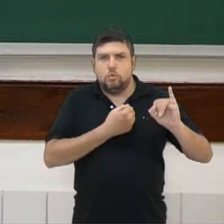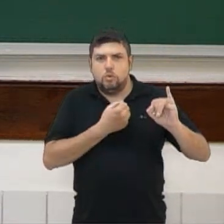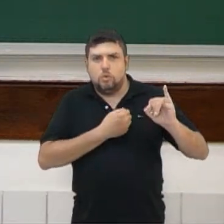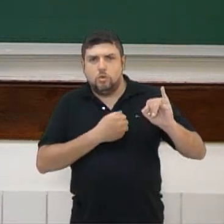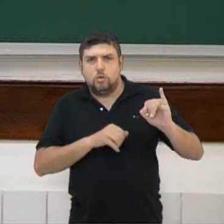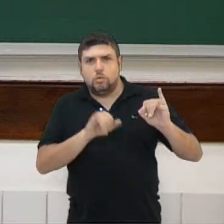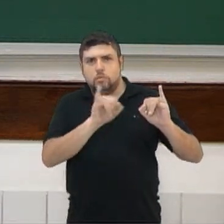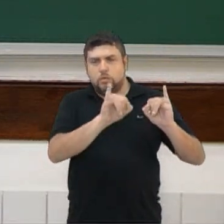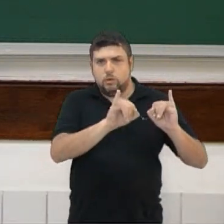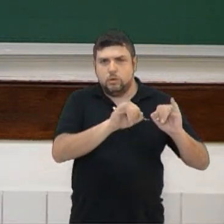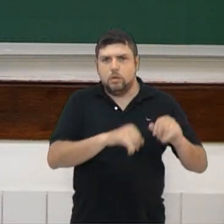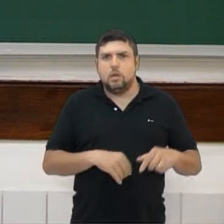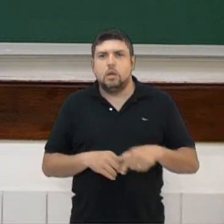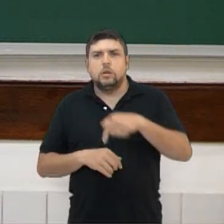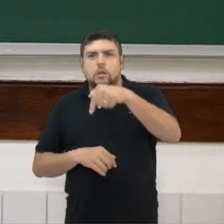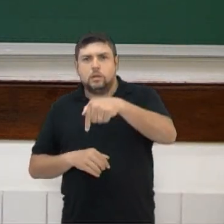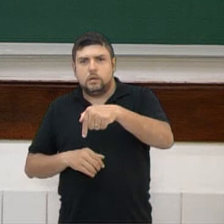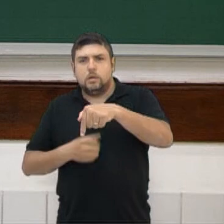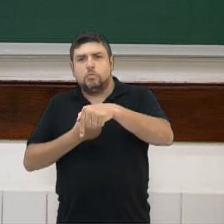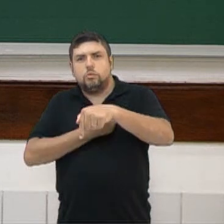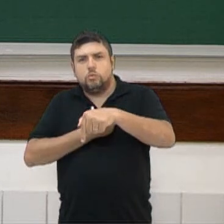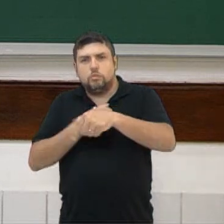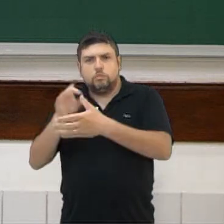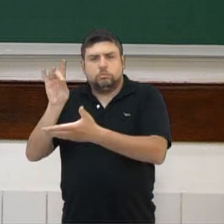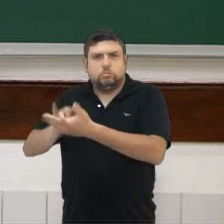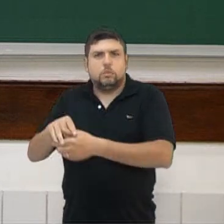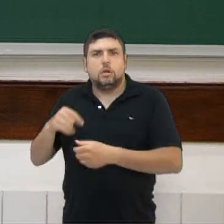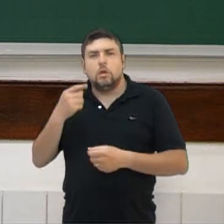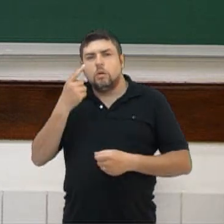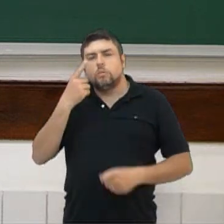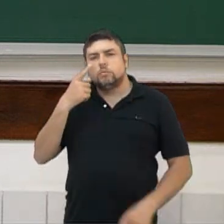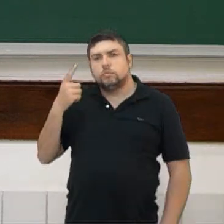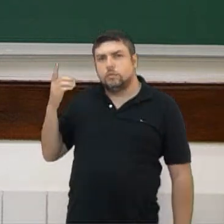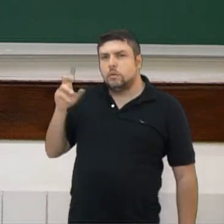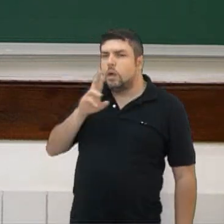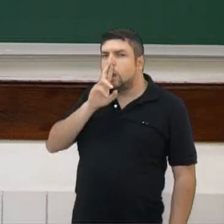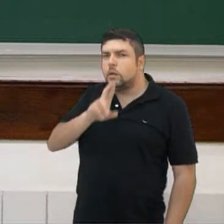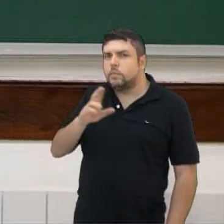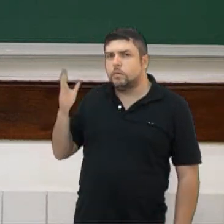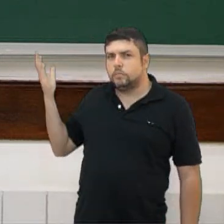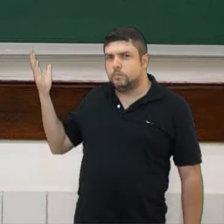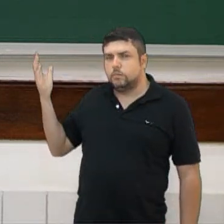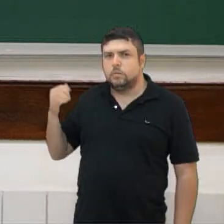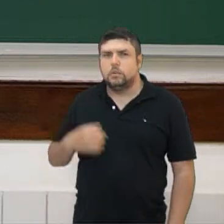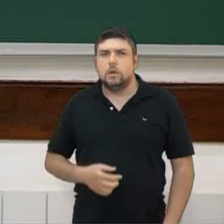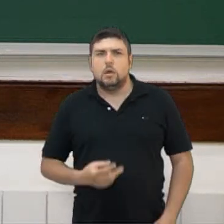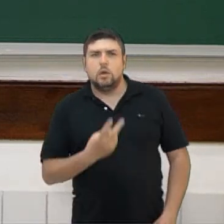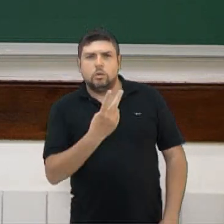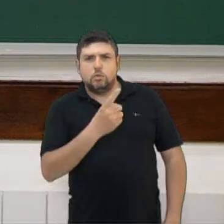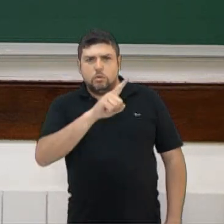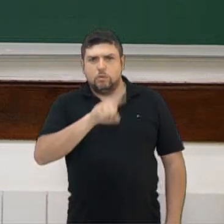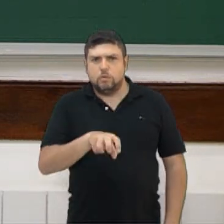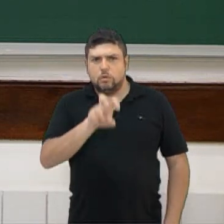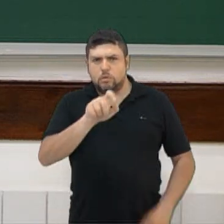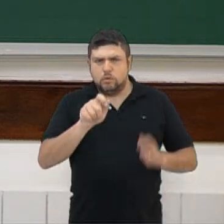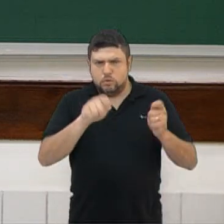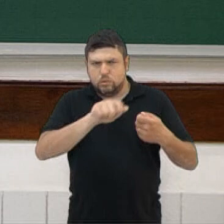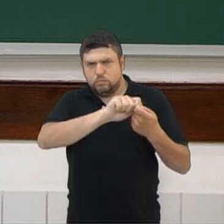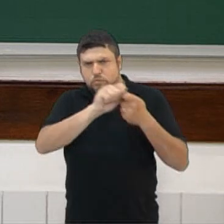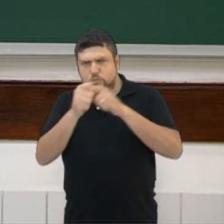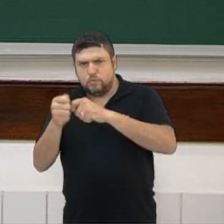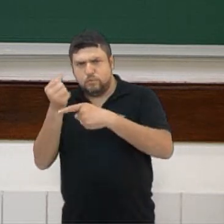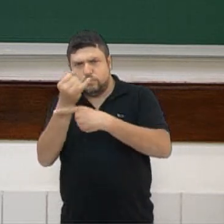números racionais. Vamos começar aqui pelo primeiro, 2,5. Existe uma fração que possa representar o